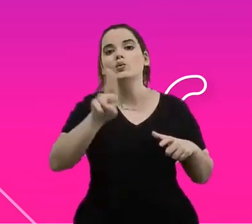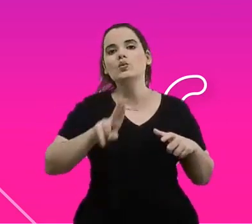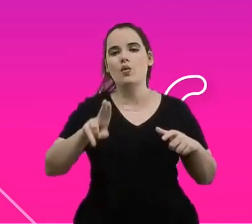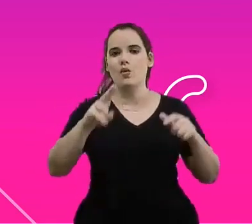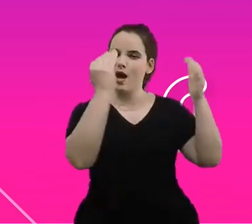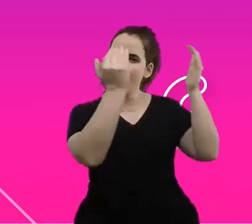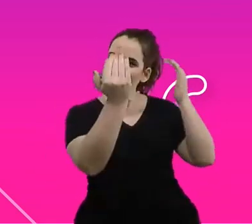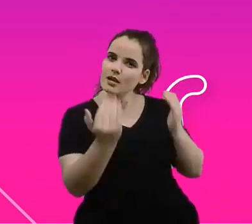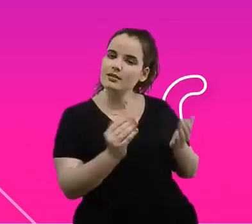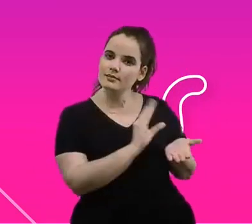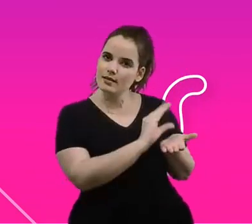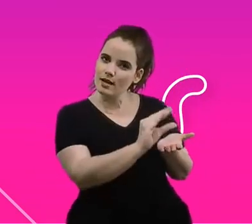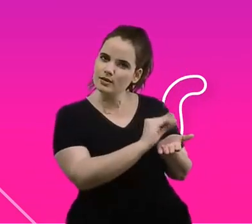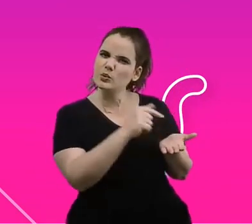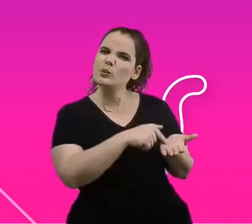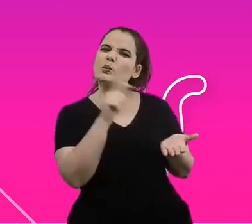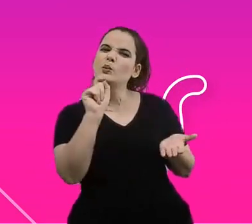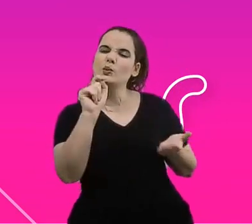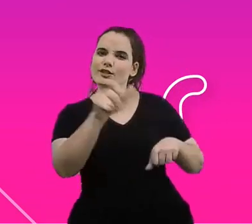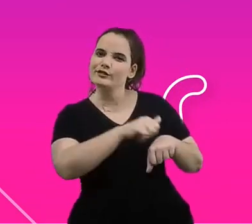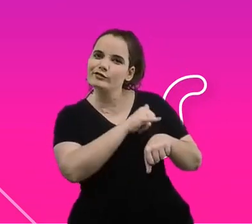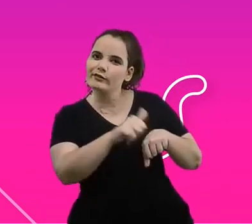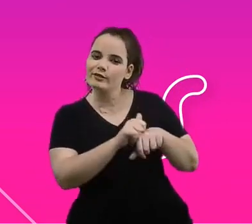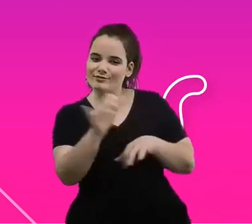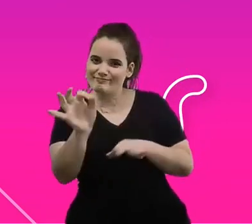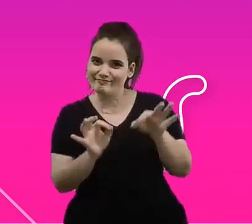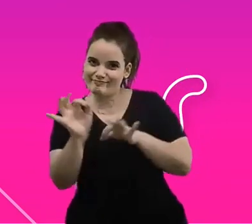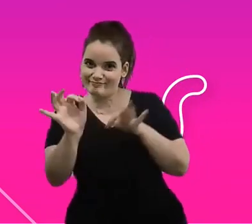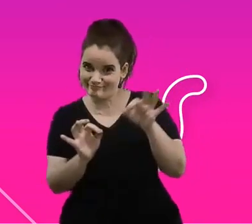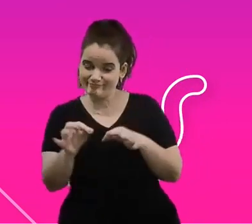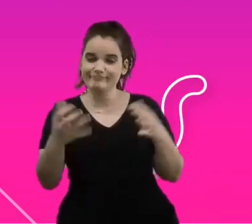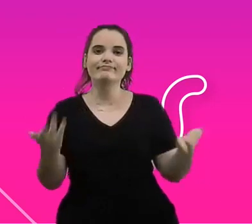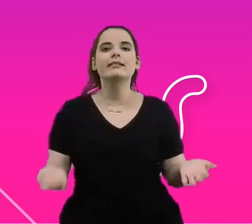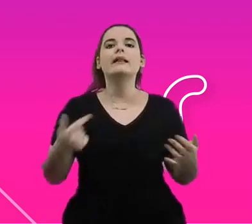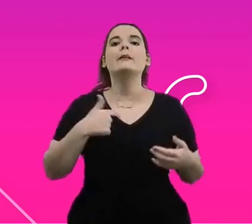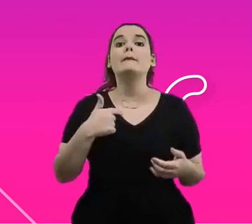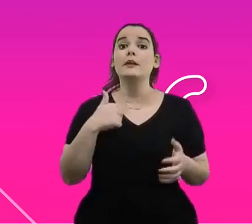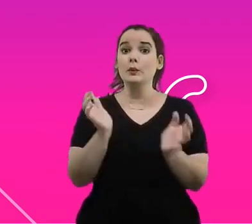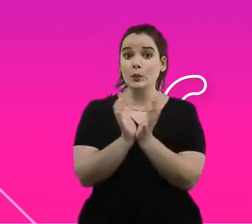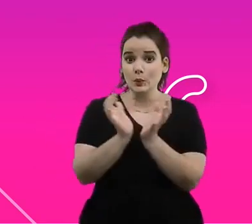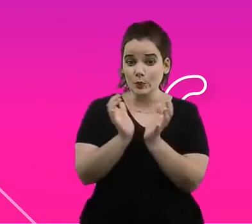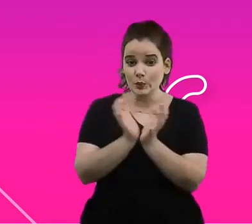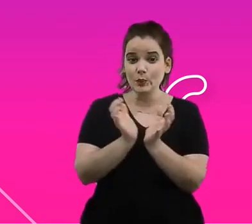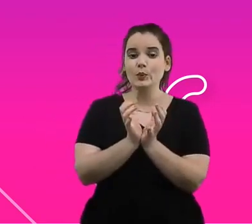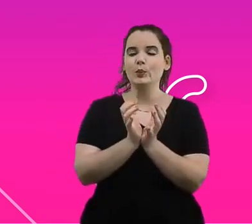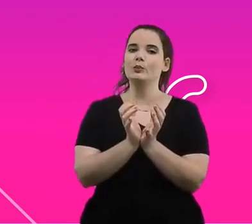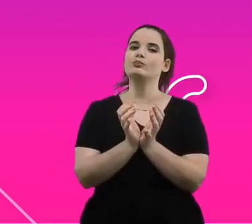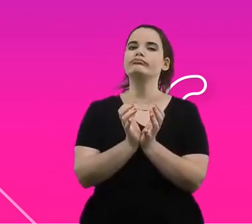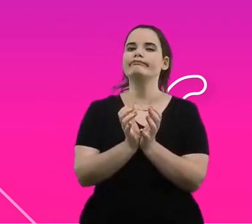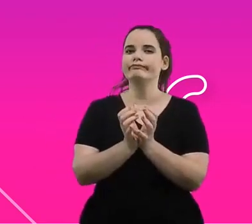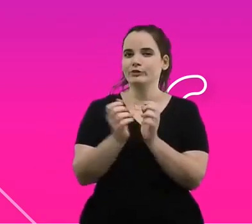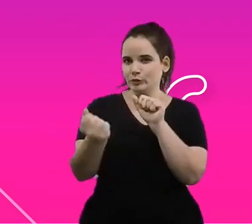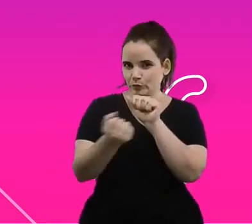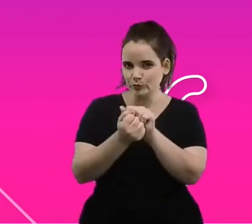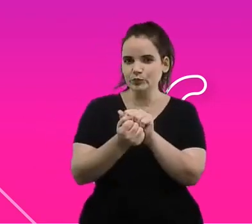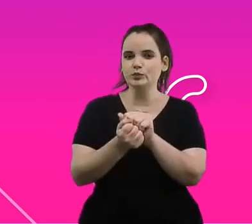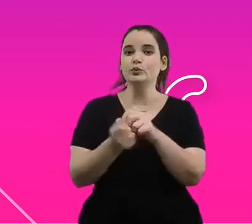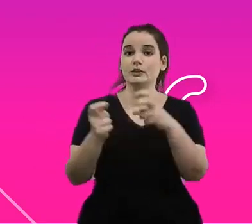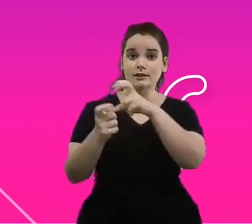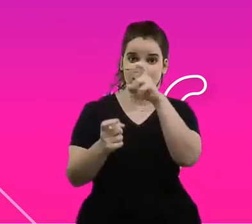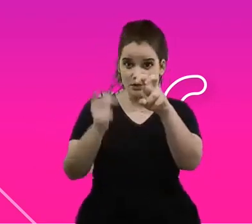planejamento. A equipe que topou participar desse desafio comigo, composta de 5 pessoas, a Gisela,